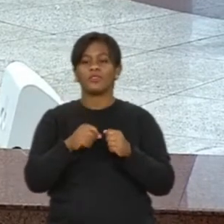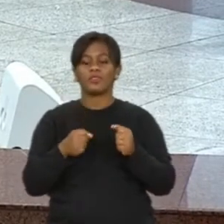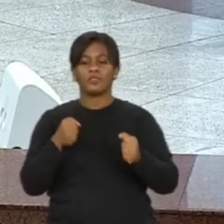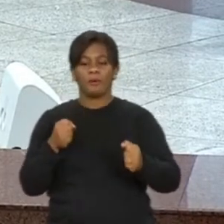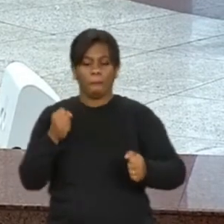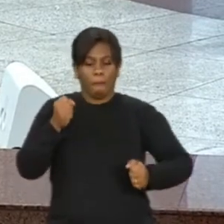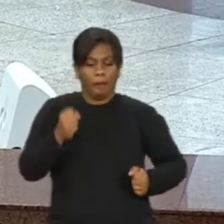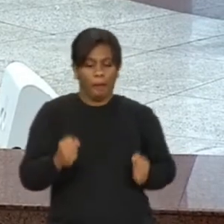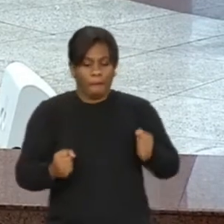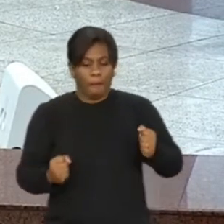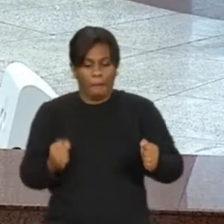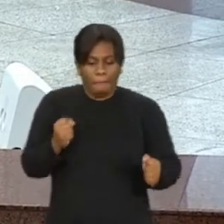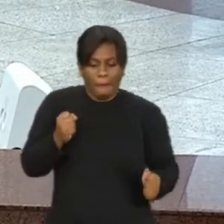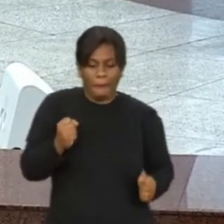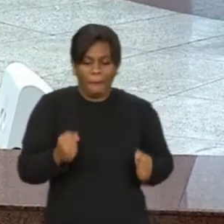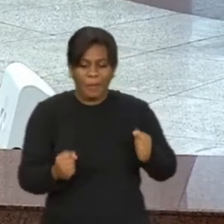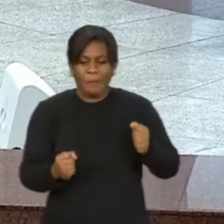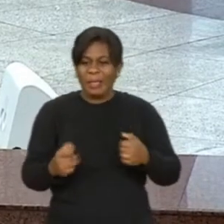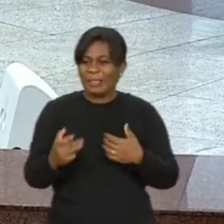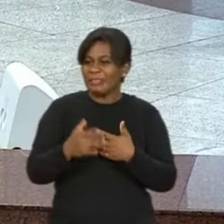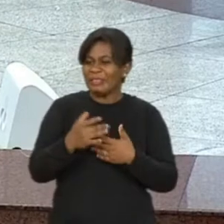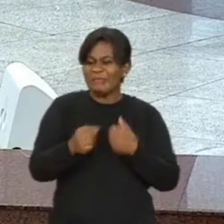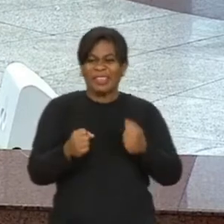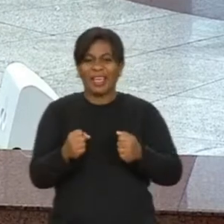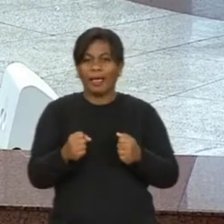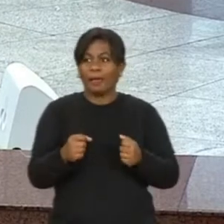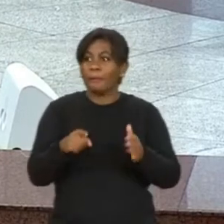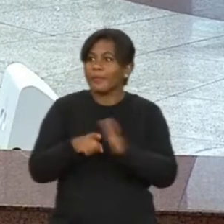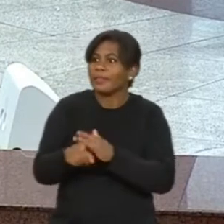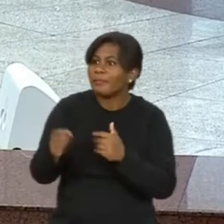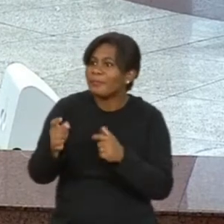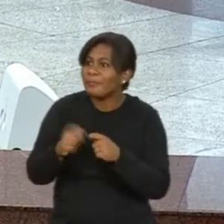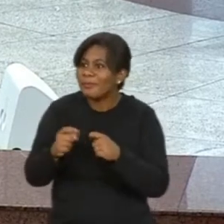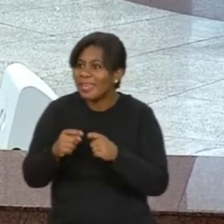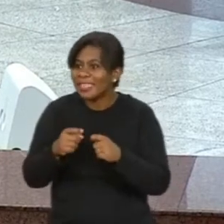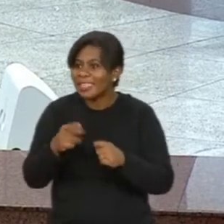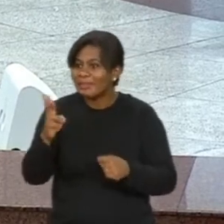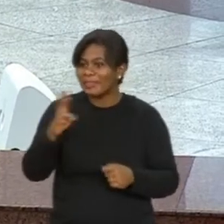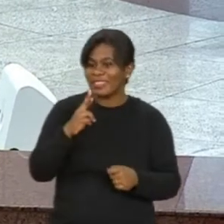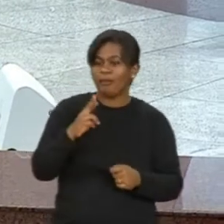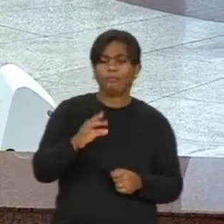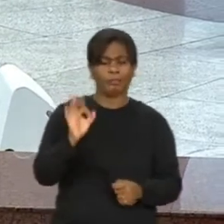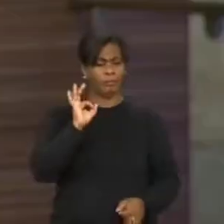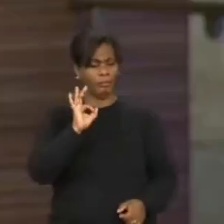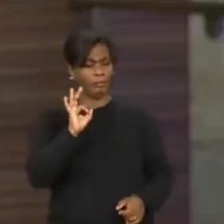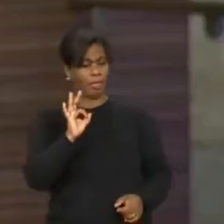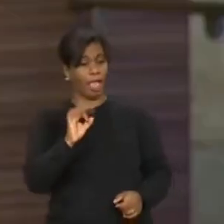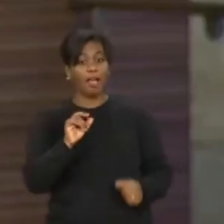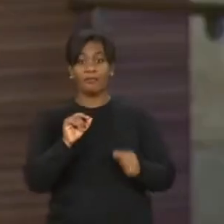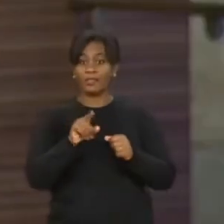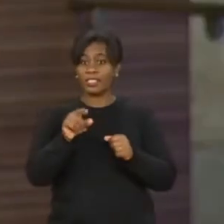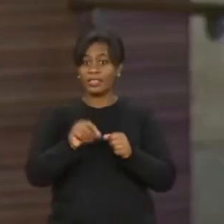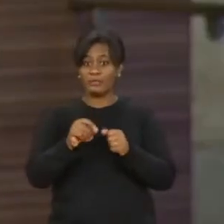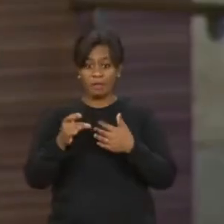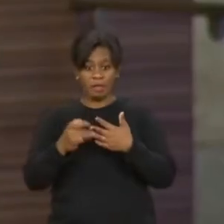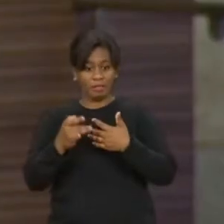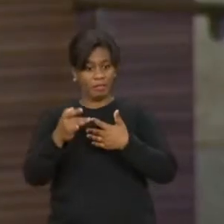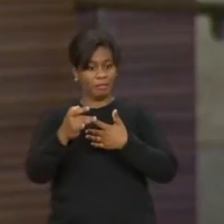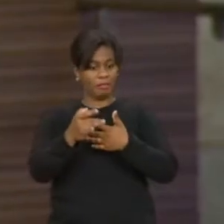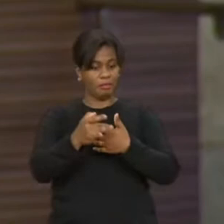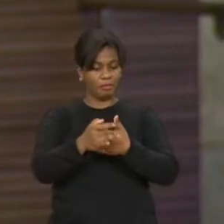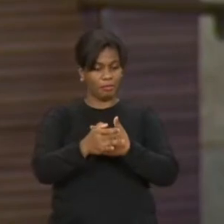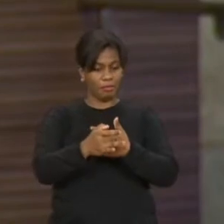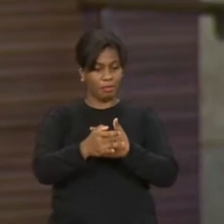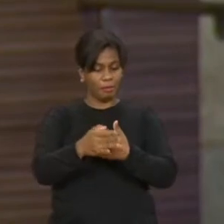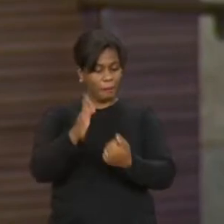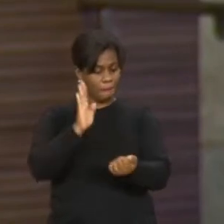ele: ó, beleza. Fiquei todo feliz. Você faz um exame, a pressão 100%, você